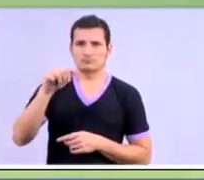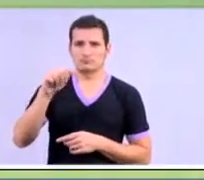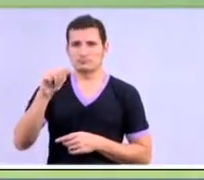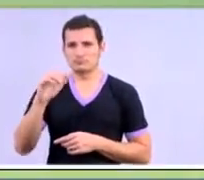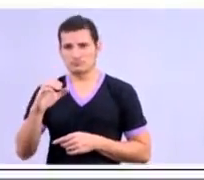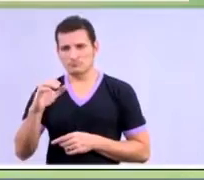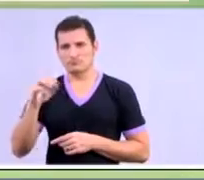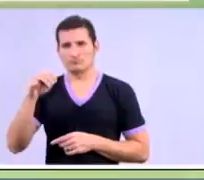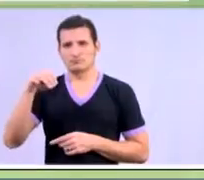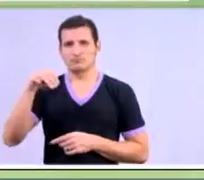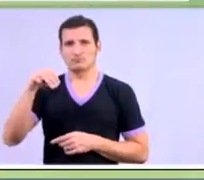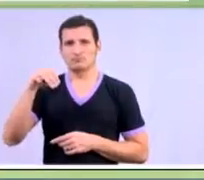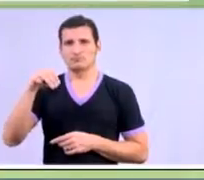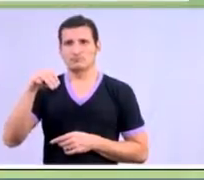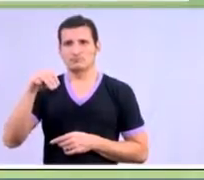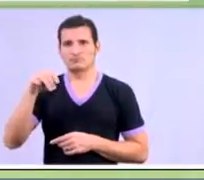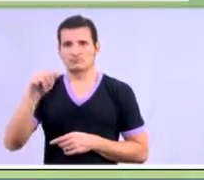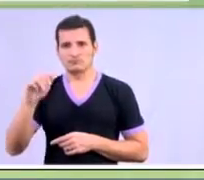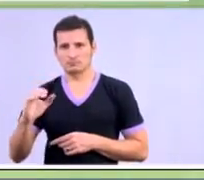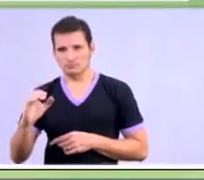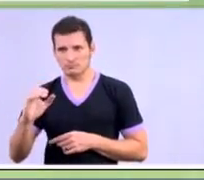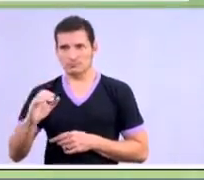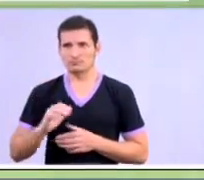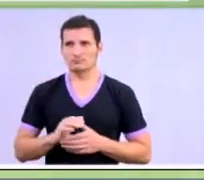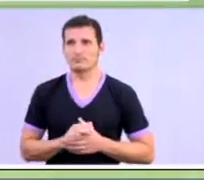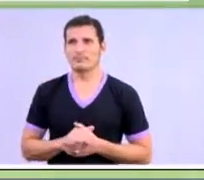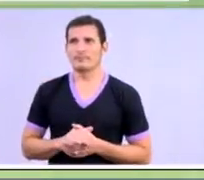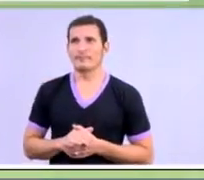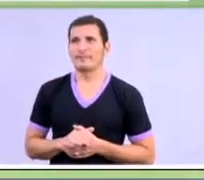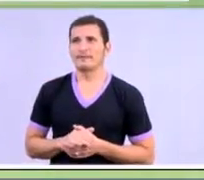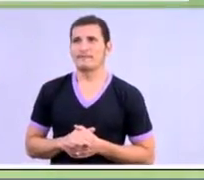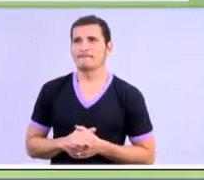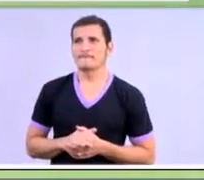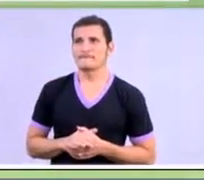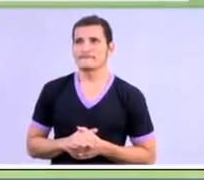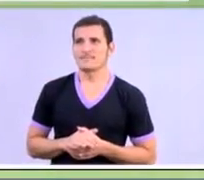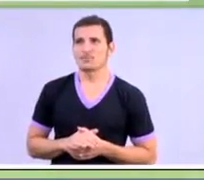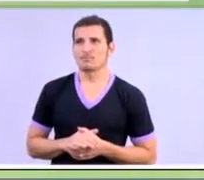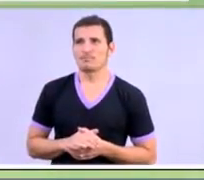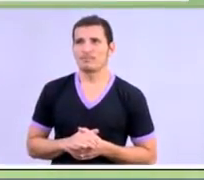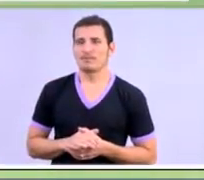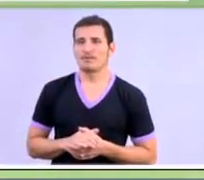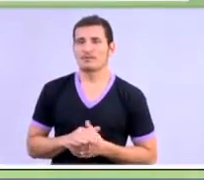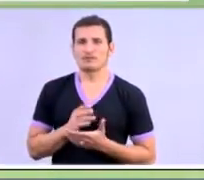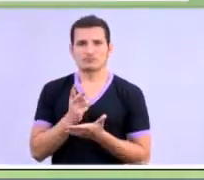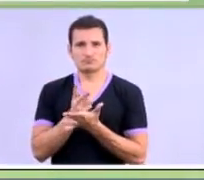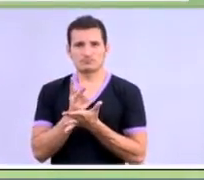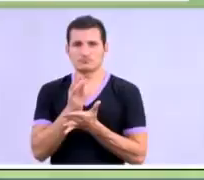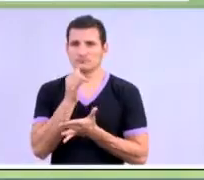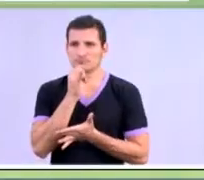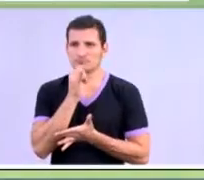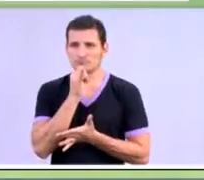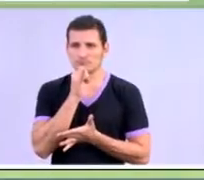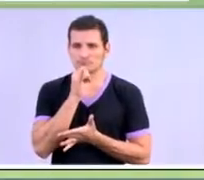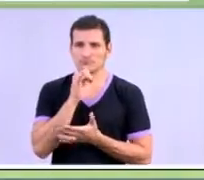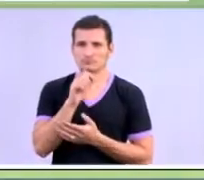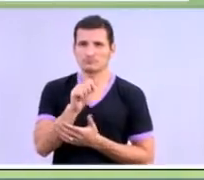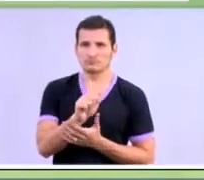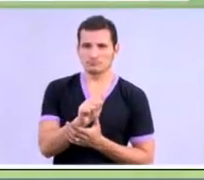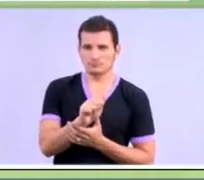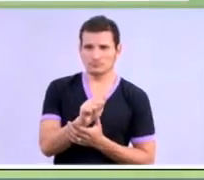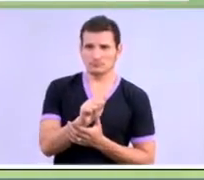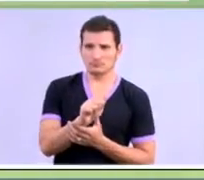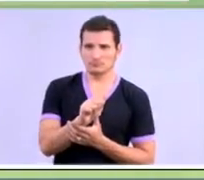destino. Na imagem, aqui a gente tem, né, vamos pegar o mesmo exemplo, né, o computador A, querendo fazer